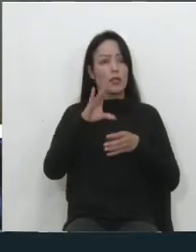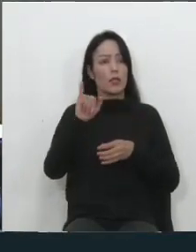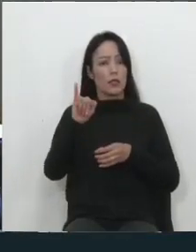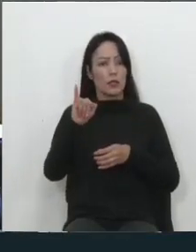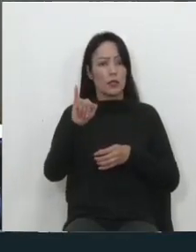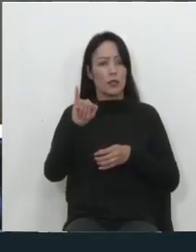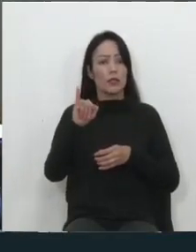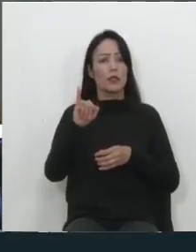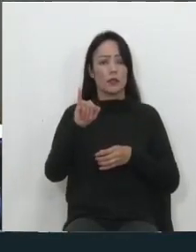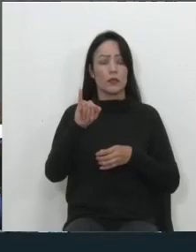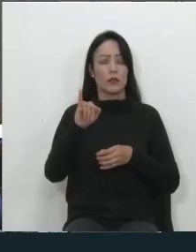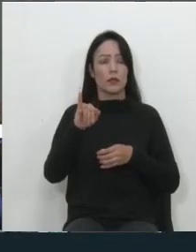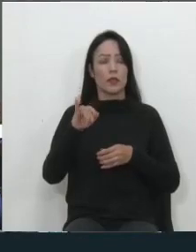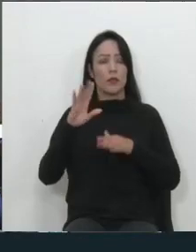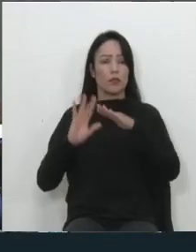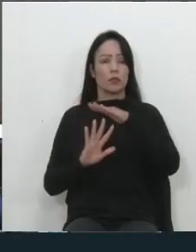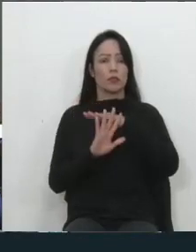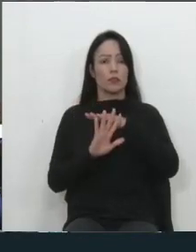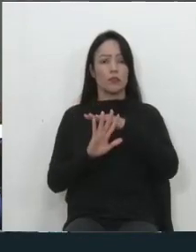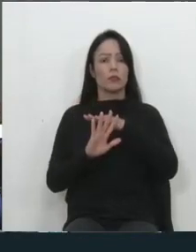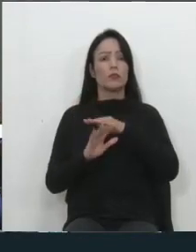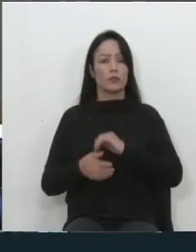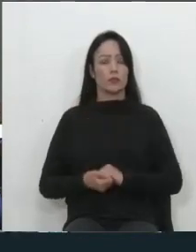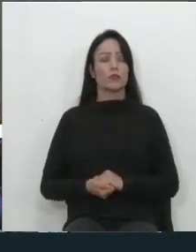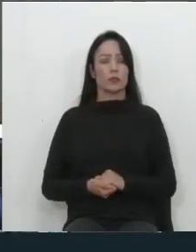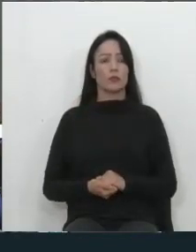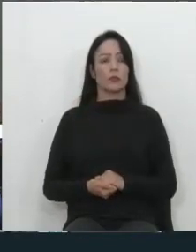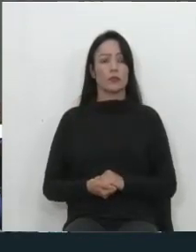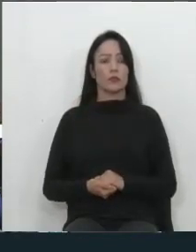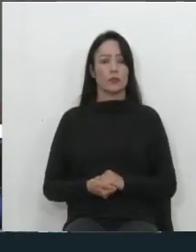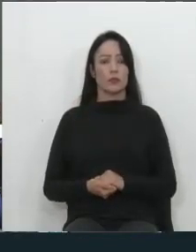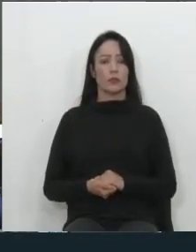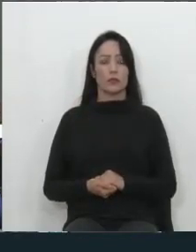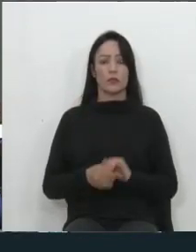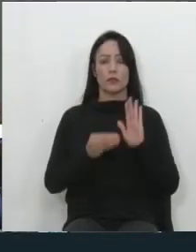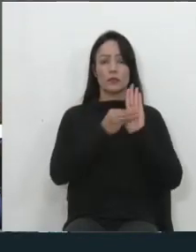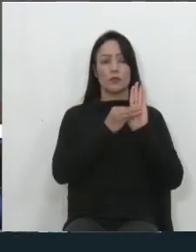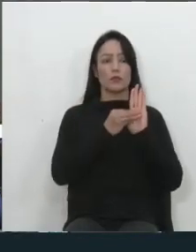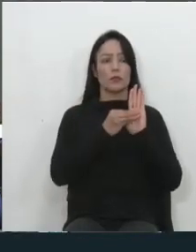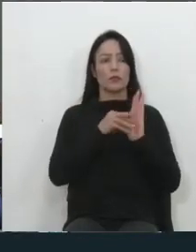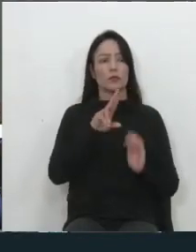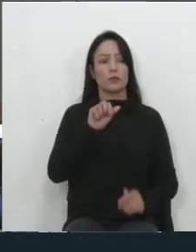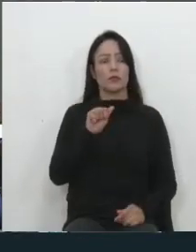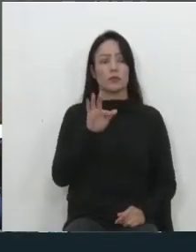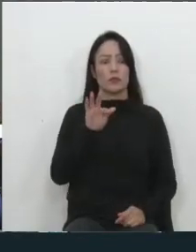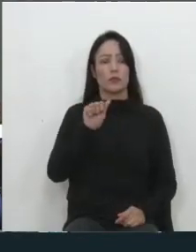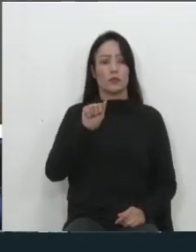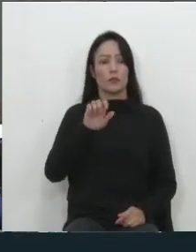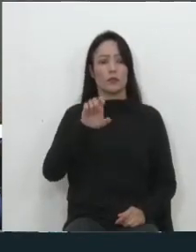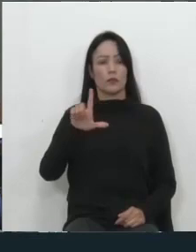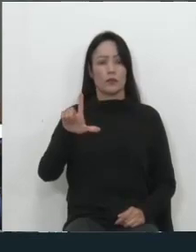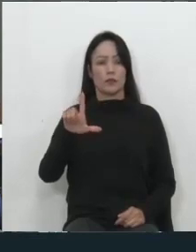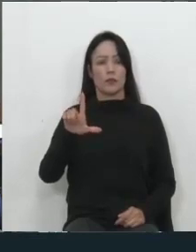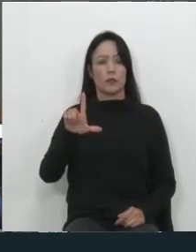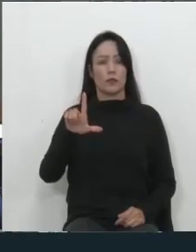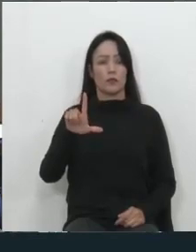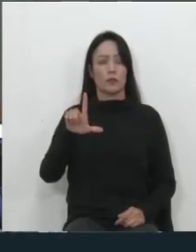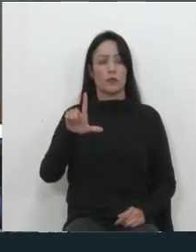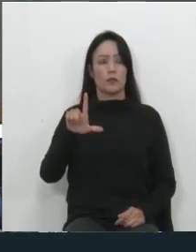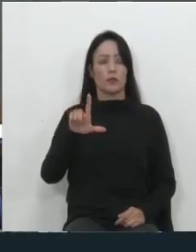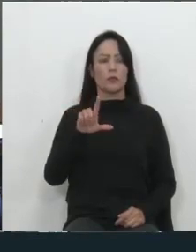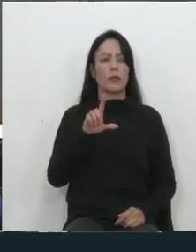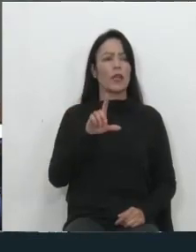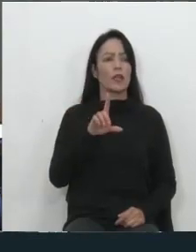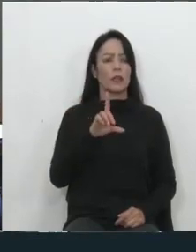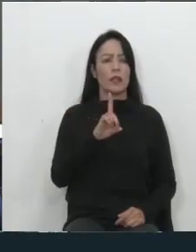sobre os Imigrantes. Sim, vereador. Registrado, vereador Rafael Acosta. Pelo DC,